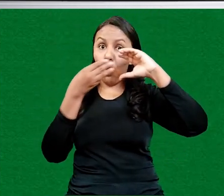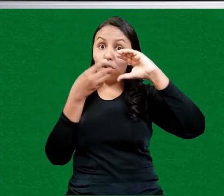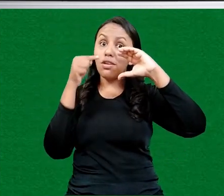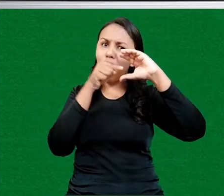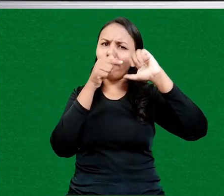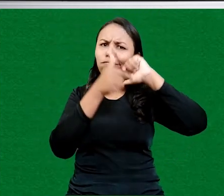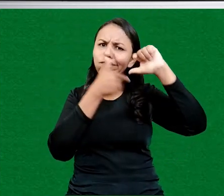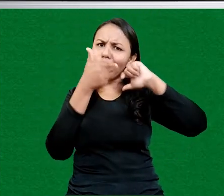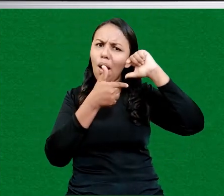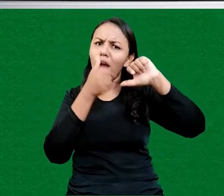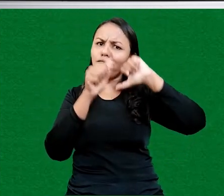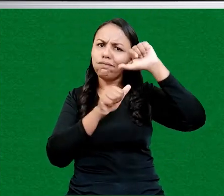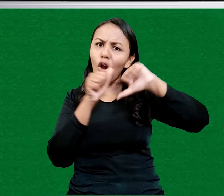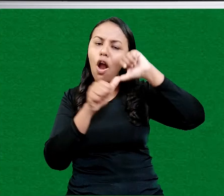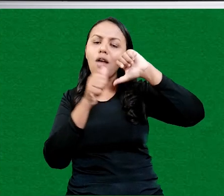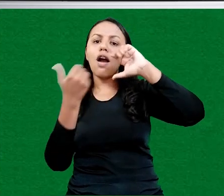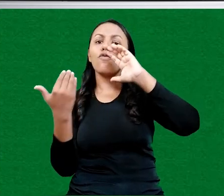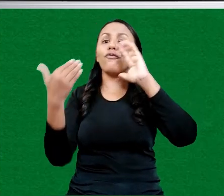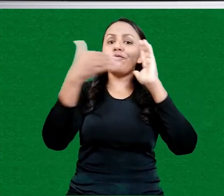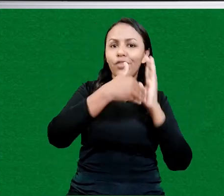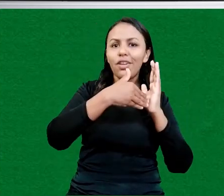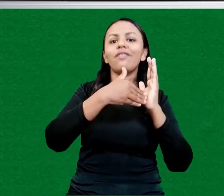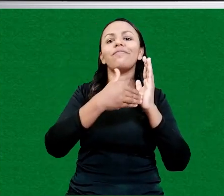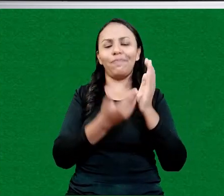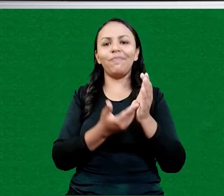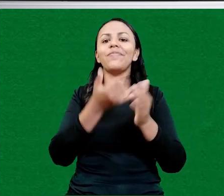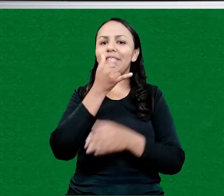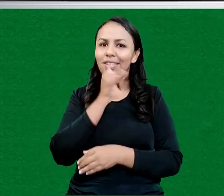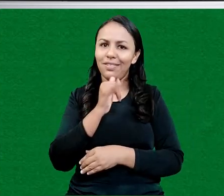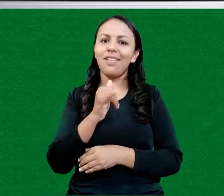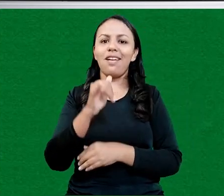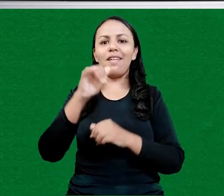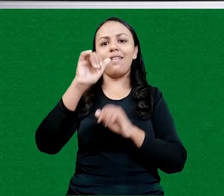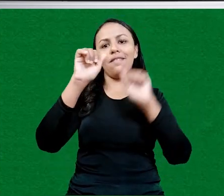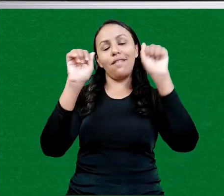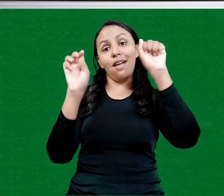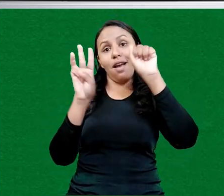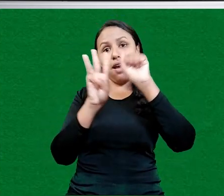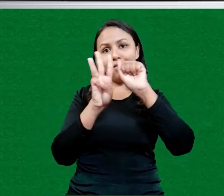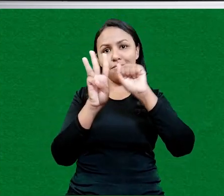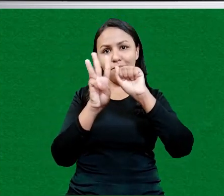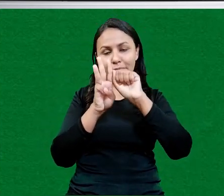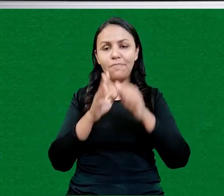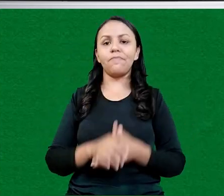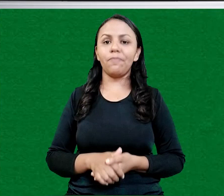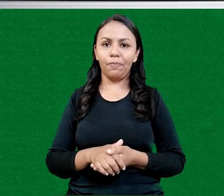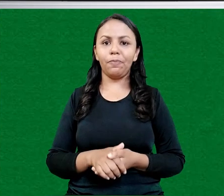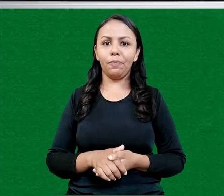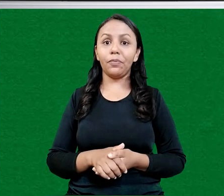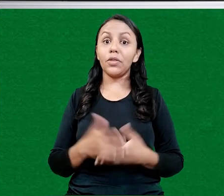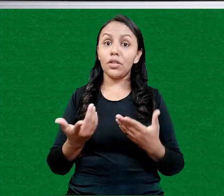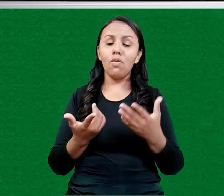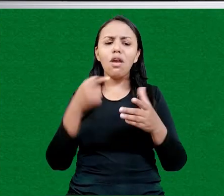lá na mitocôndria, aqui, nós vamos, ao final, produzir ATP, que nós também chamamos,